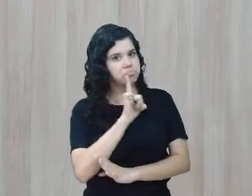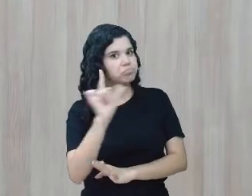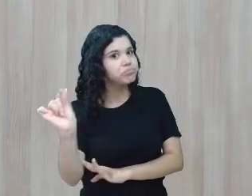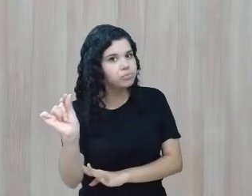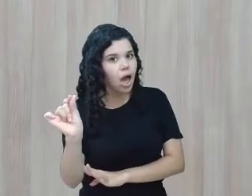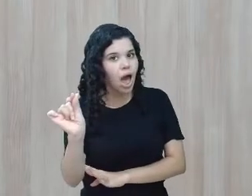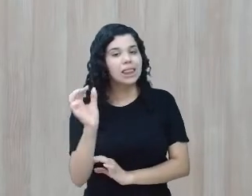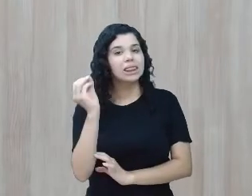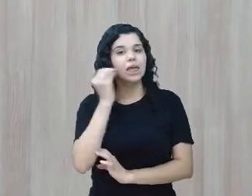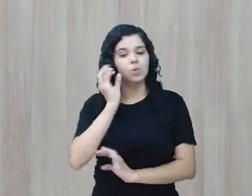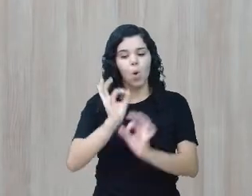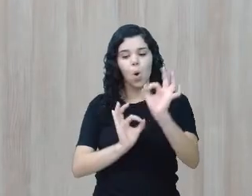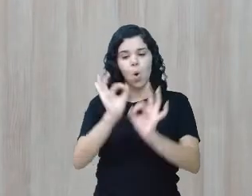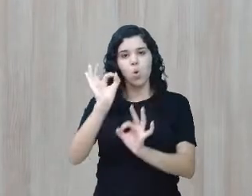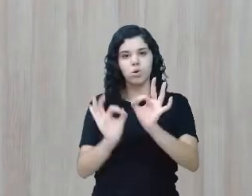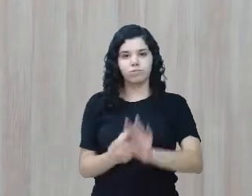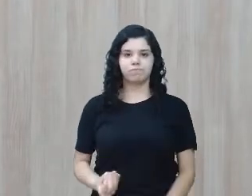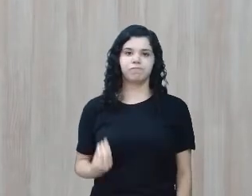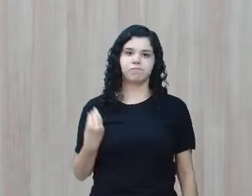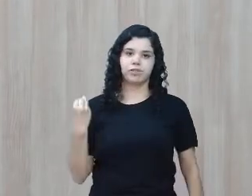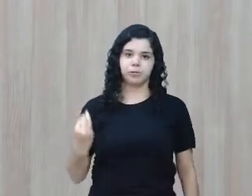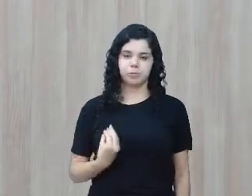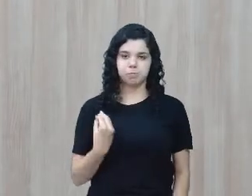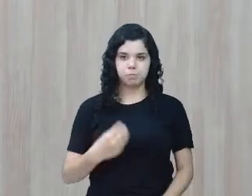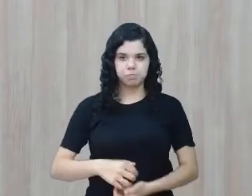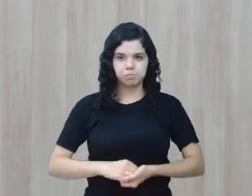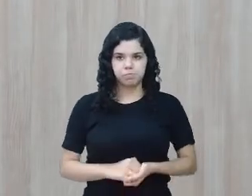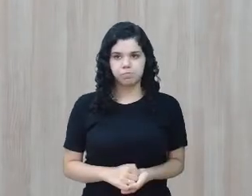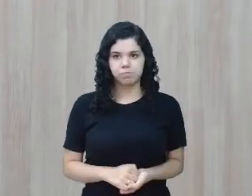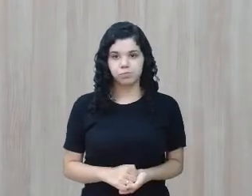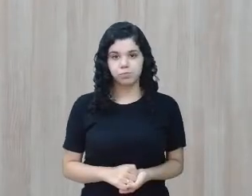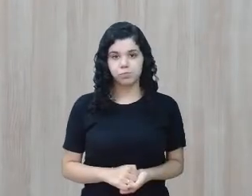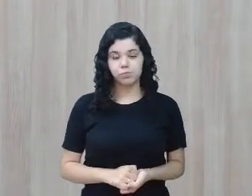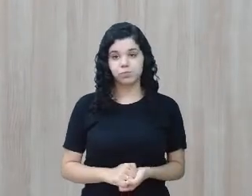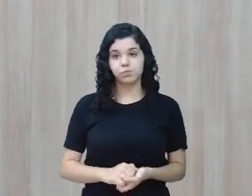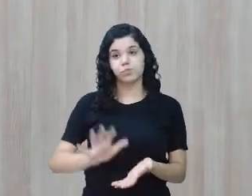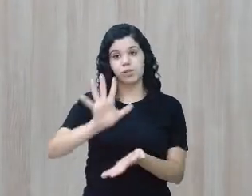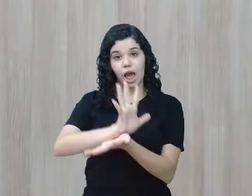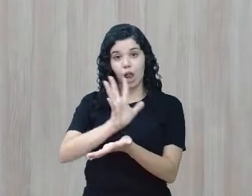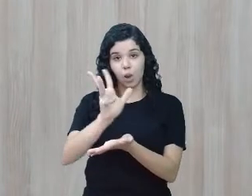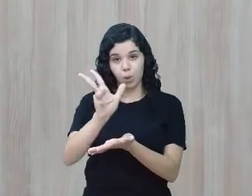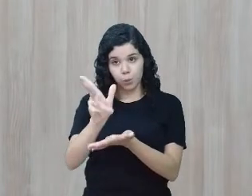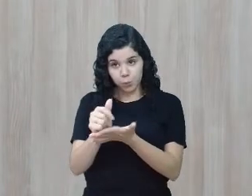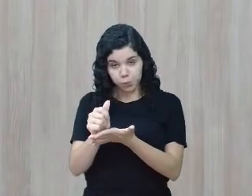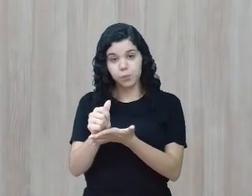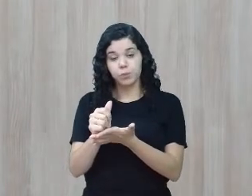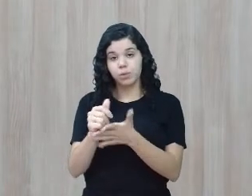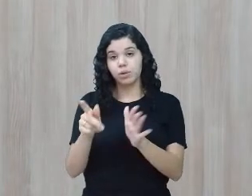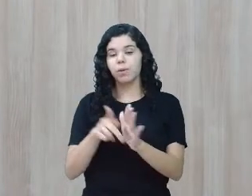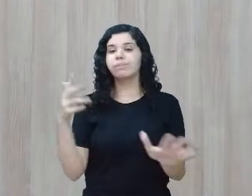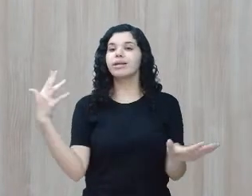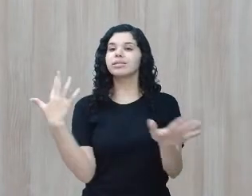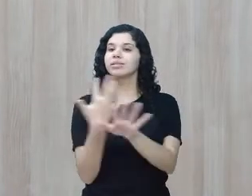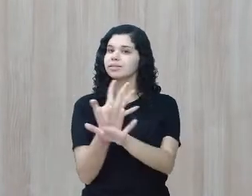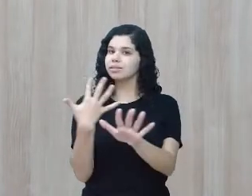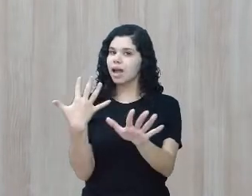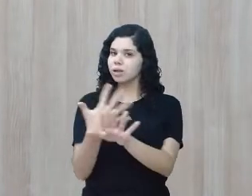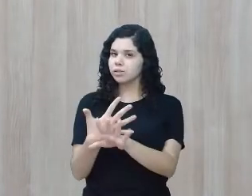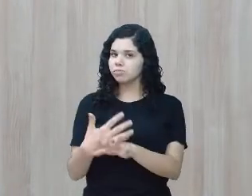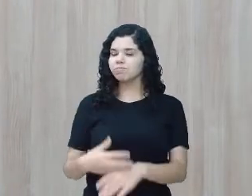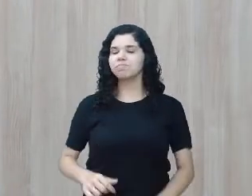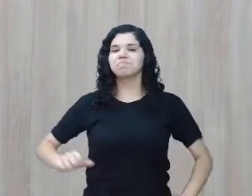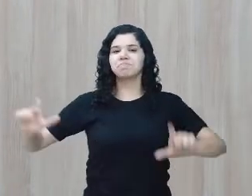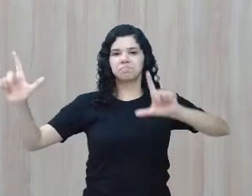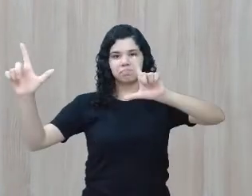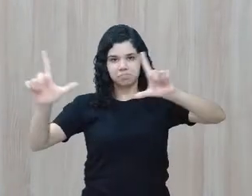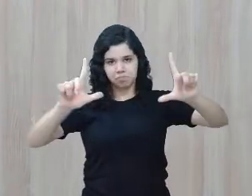preferiram organizar a sua vida ali mesmo. Os quilombos e as cidades. Eita, que essa parte é muito